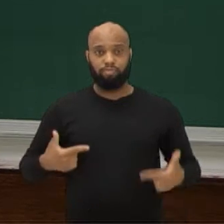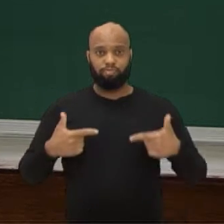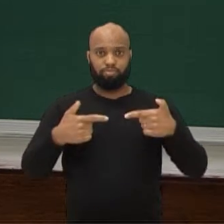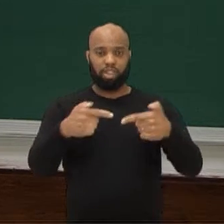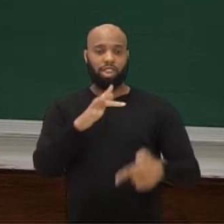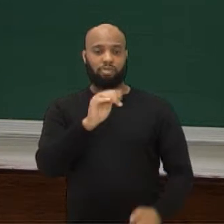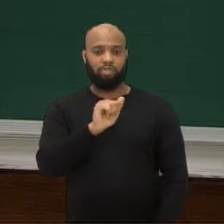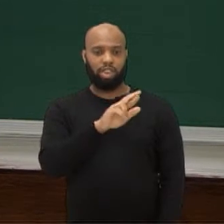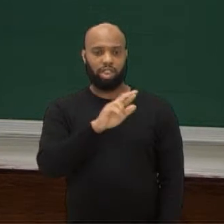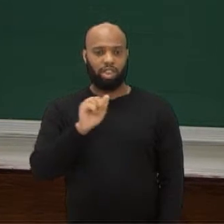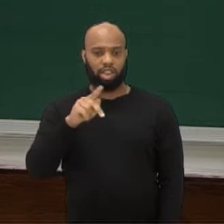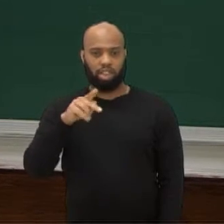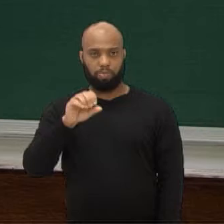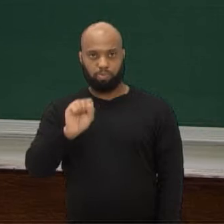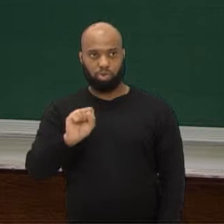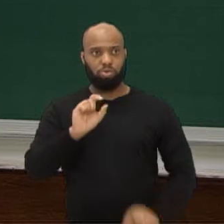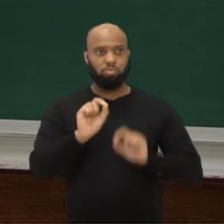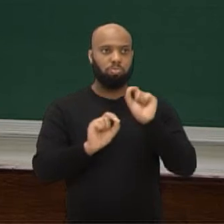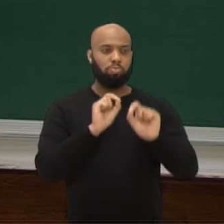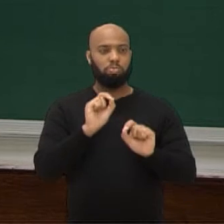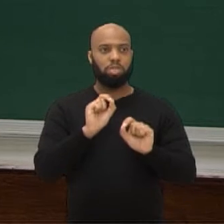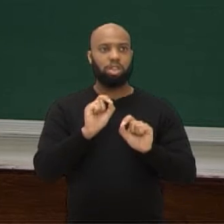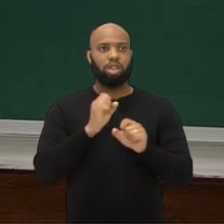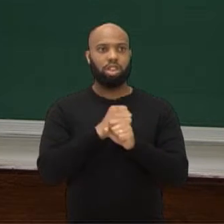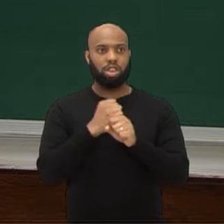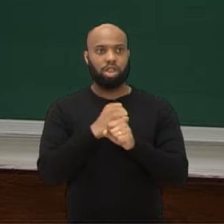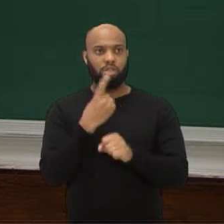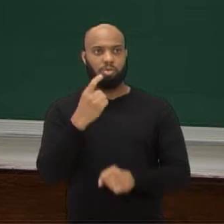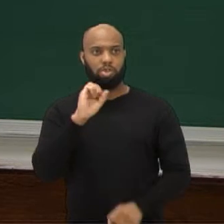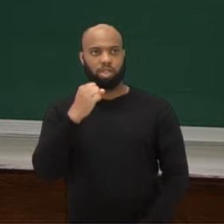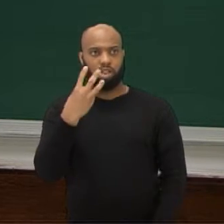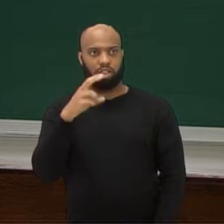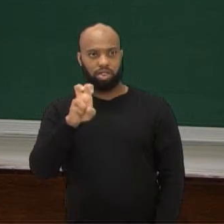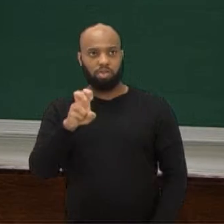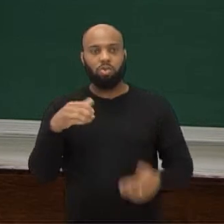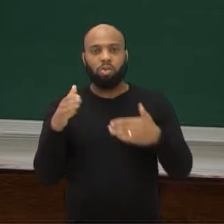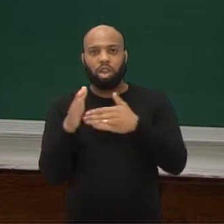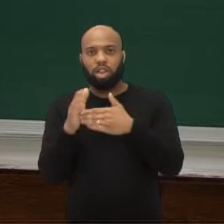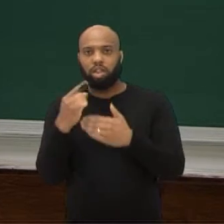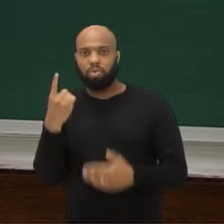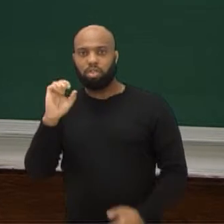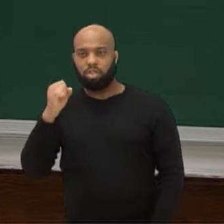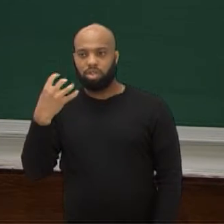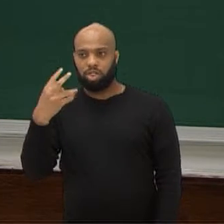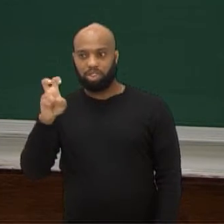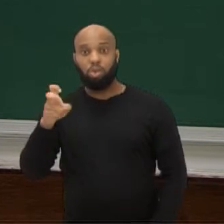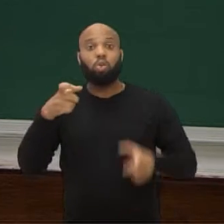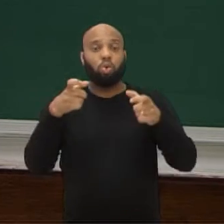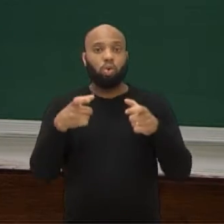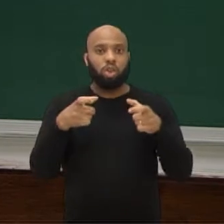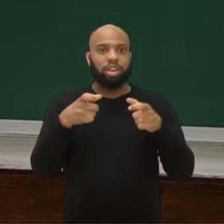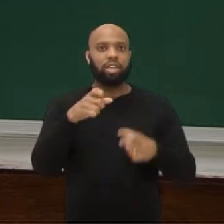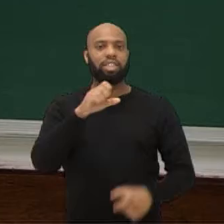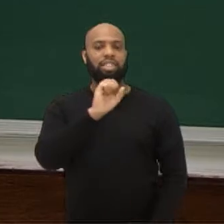a 1845, Rio Grande do Sul e Santa Catarina. Vamos em